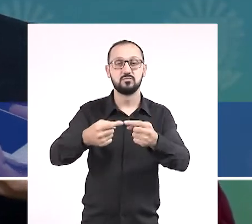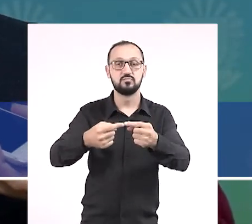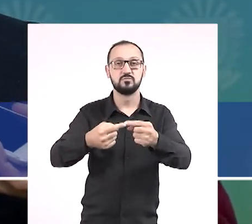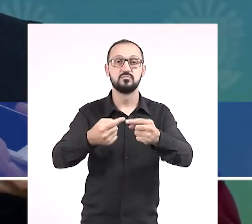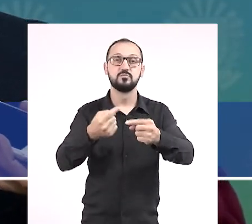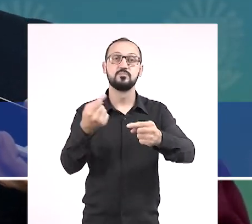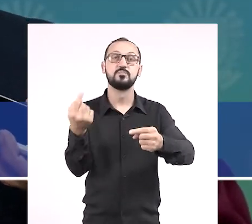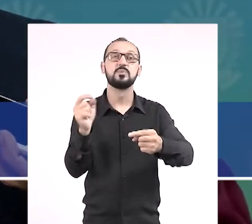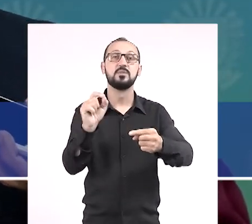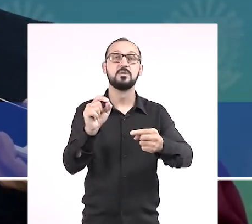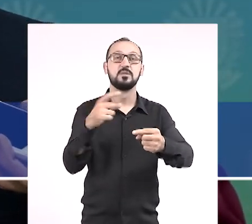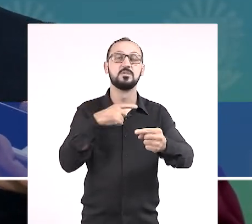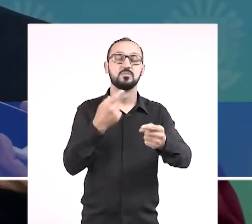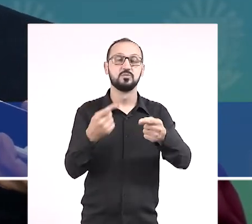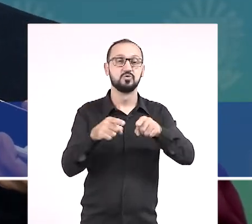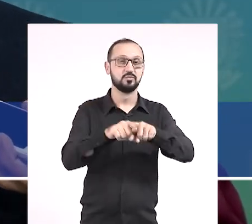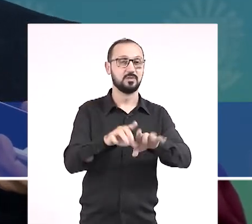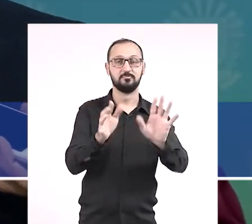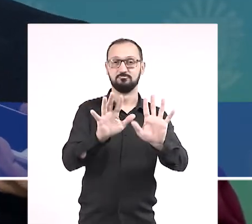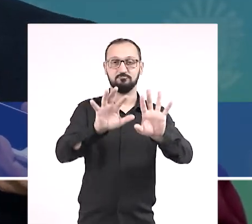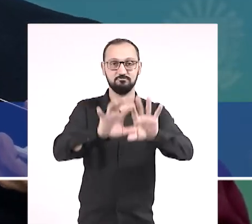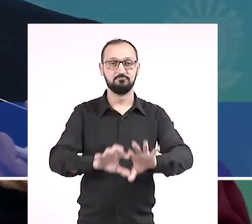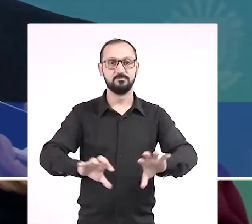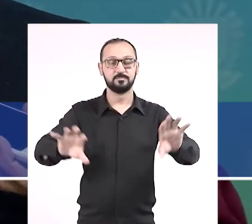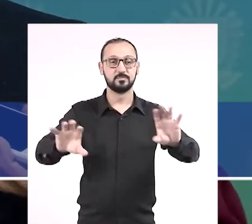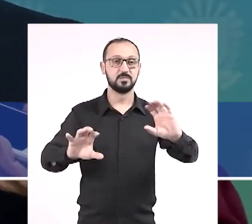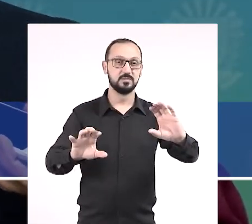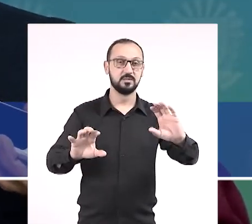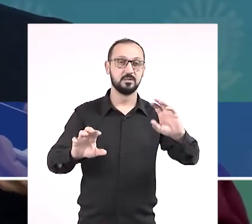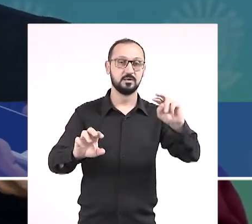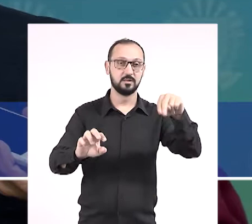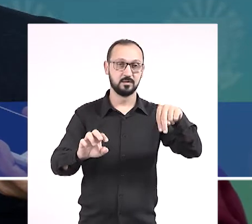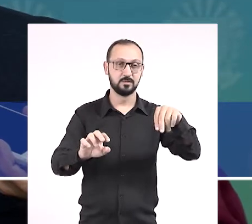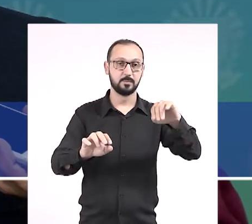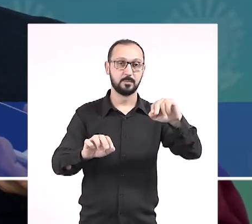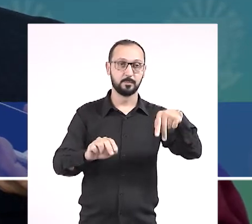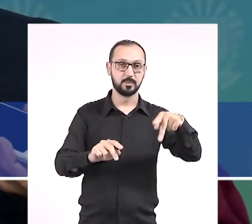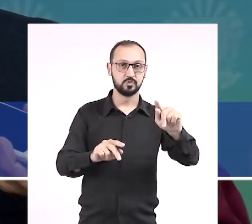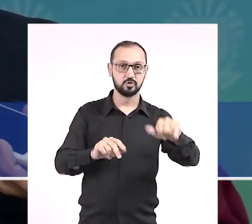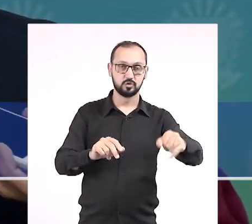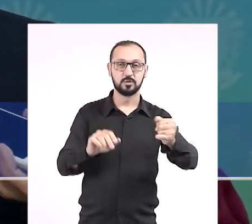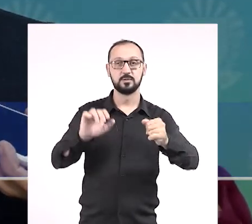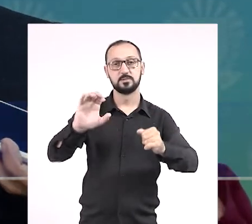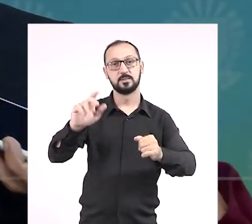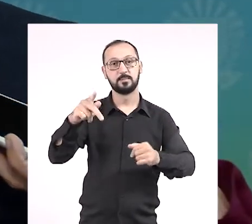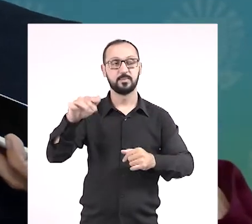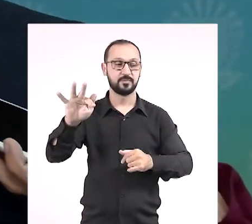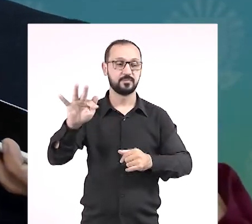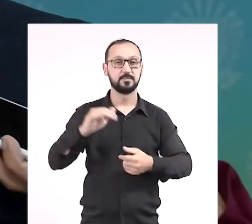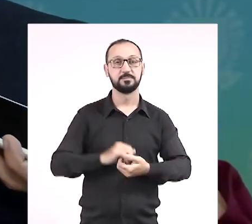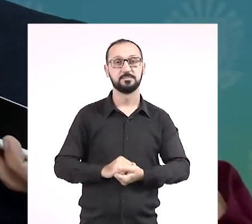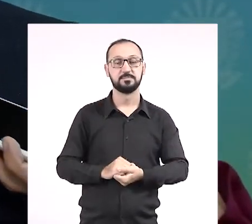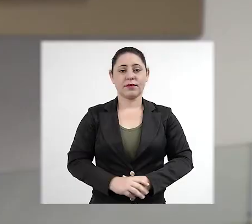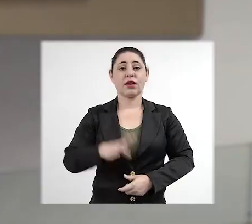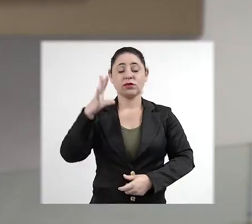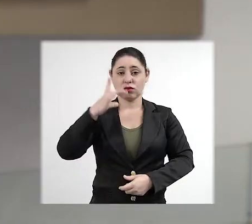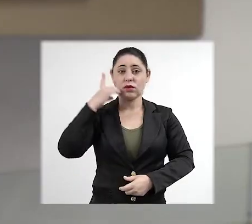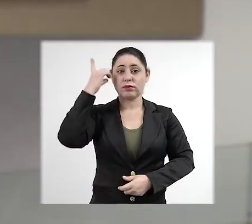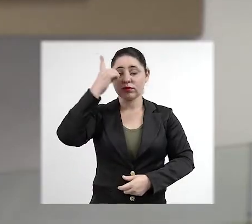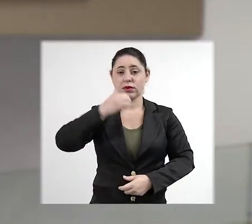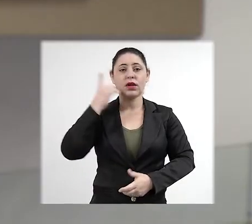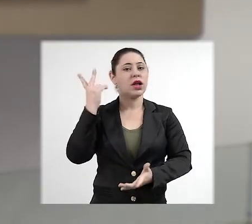que passa a não ter mais validade a questão da vinculação do CNPJ com o CPF.